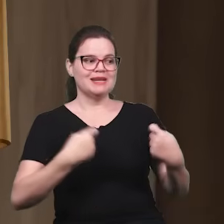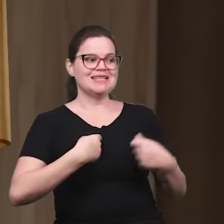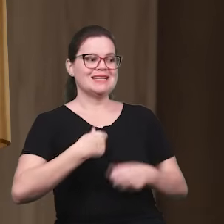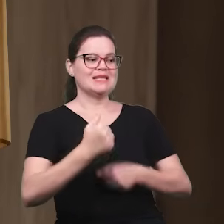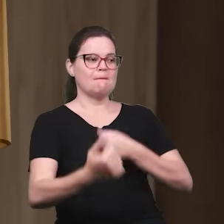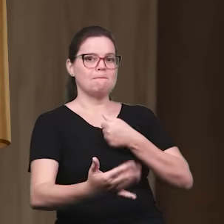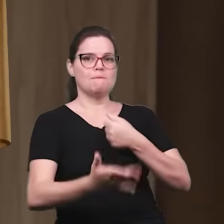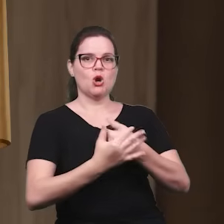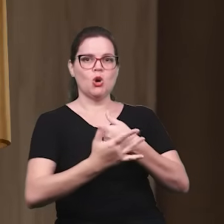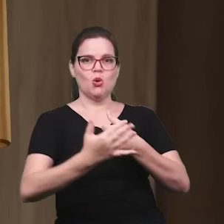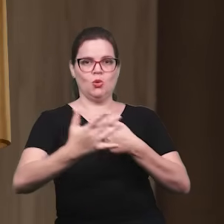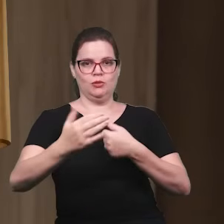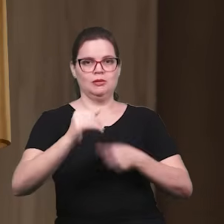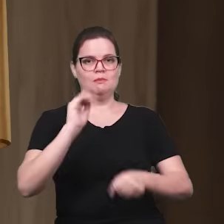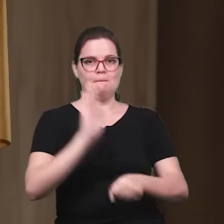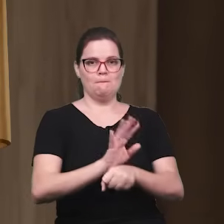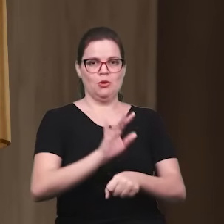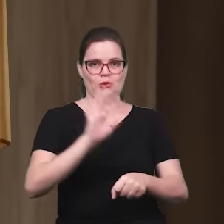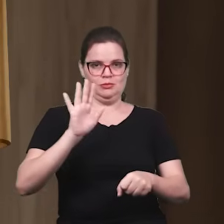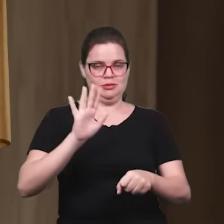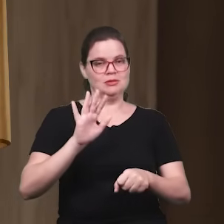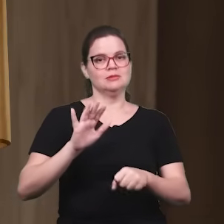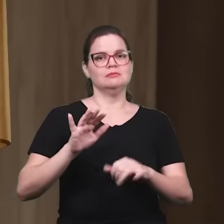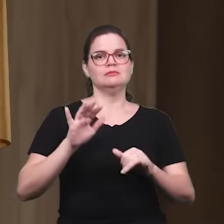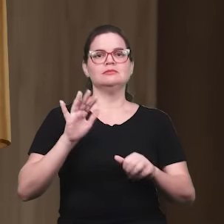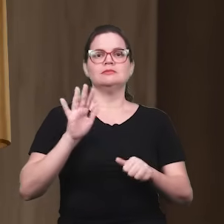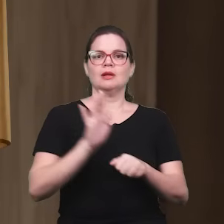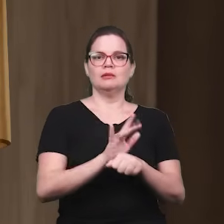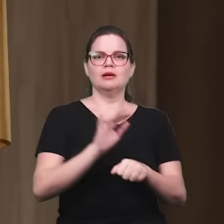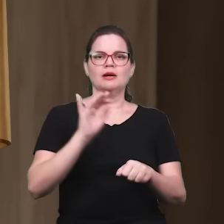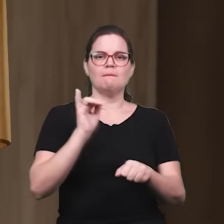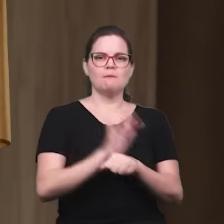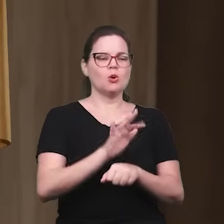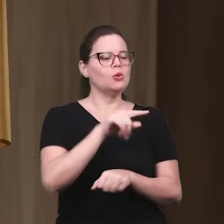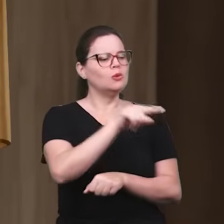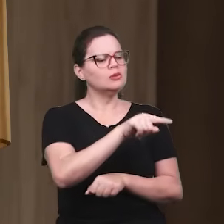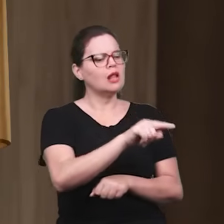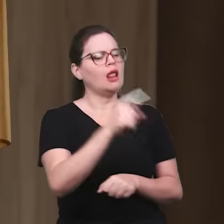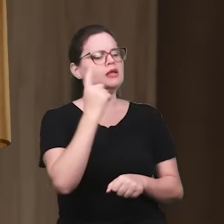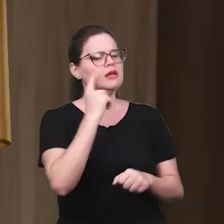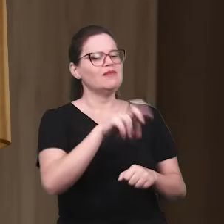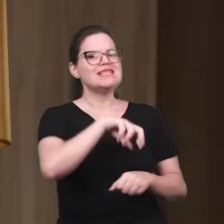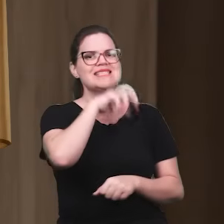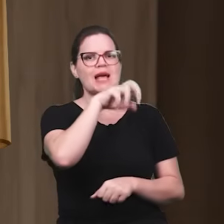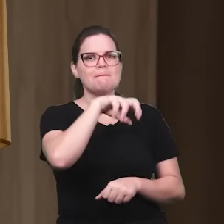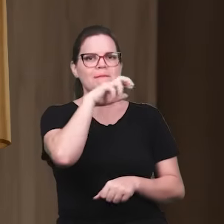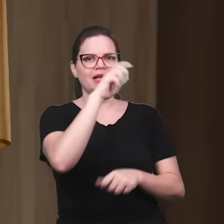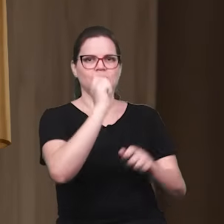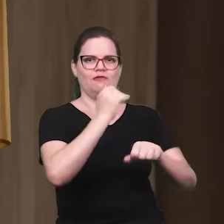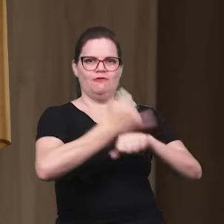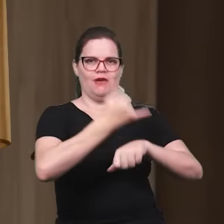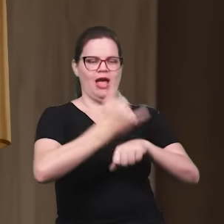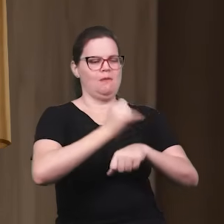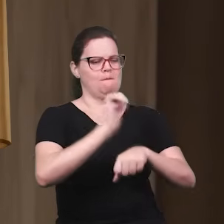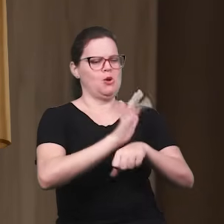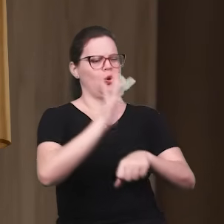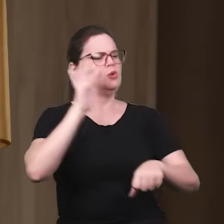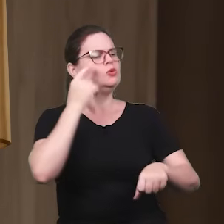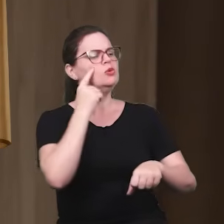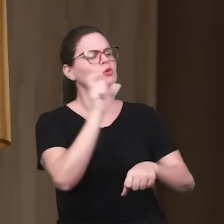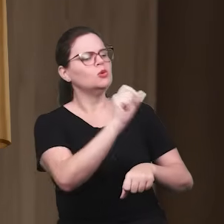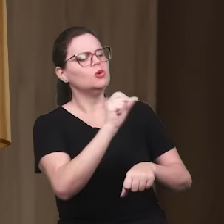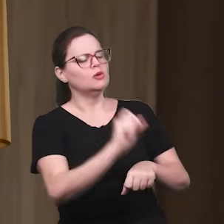fosse levantada para dar àquele que olhasse para a serpente,